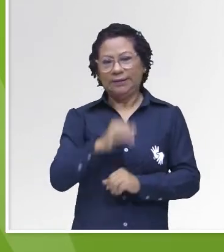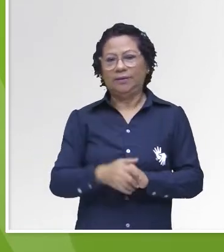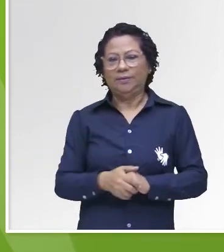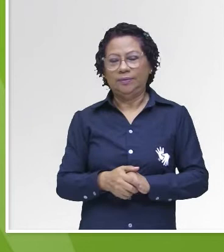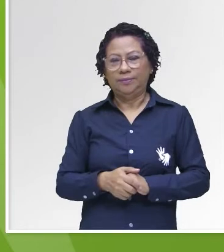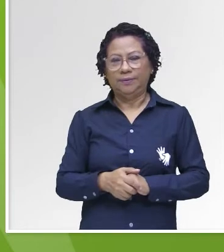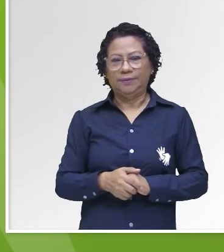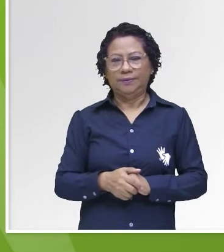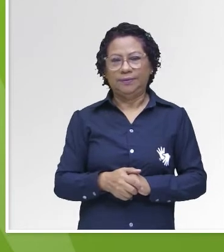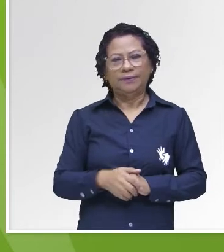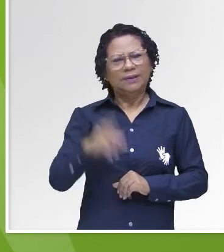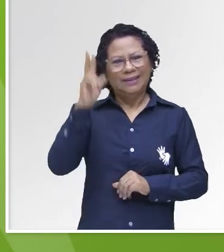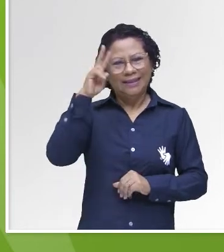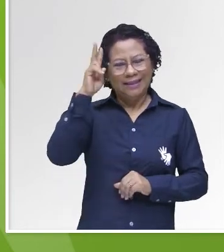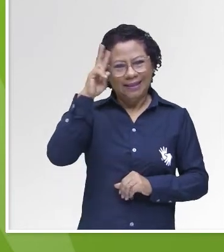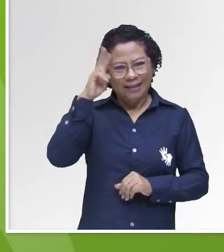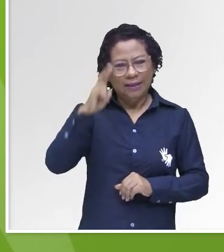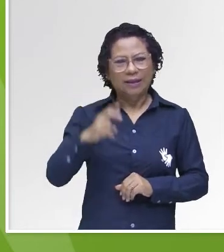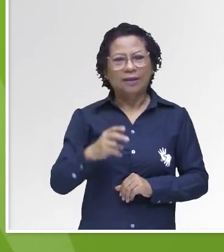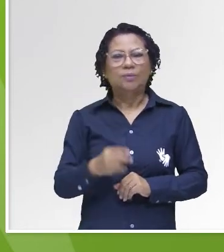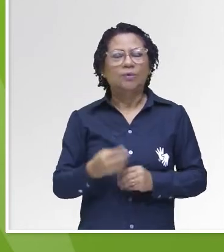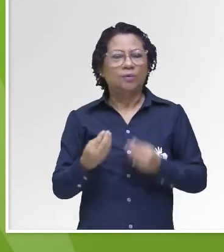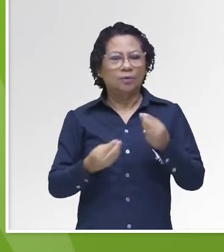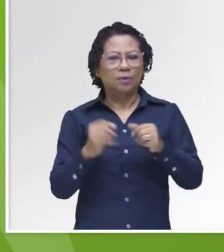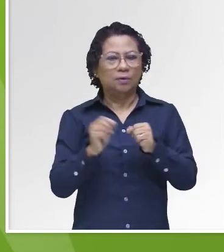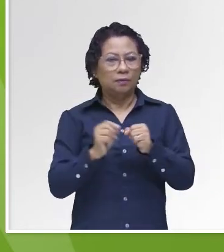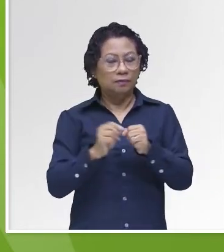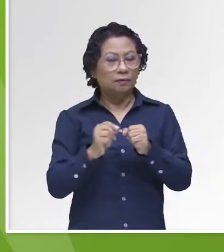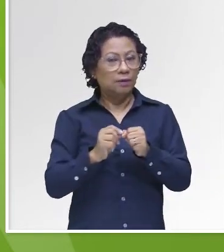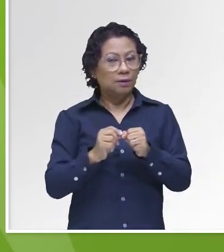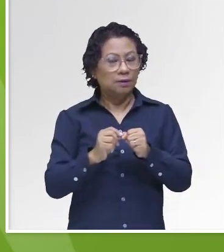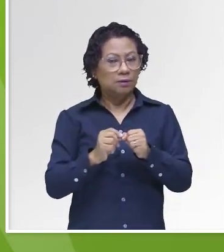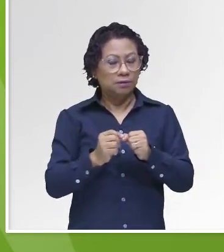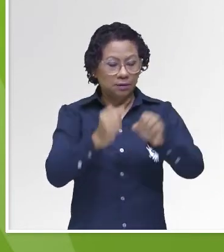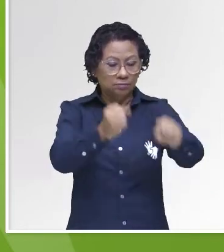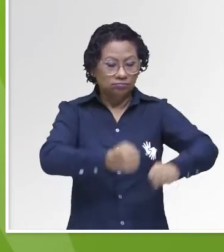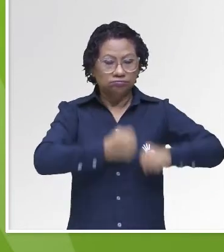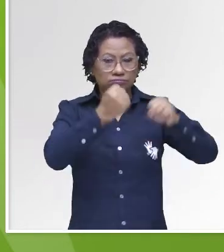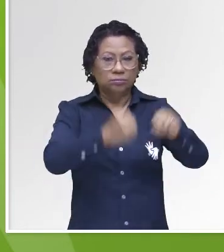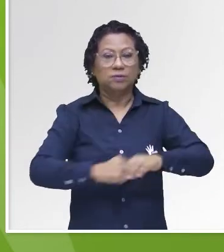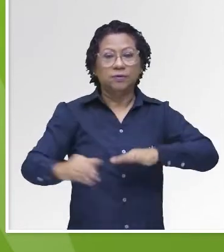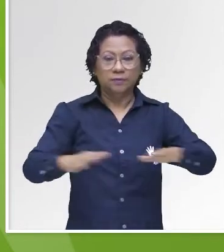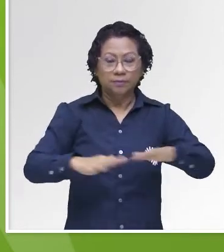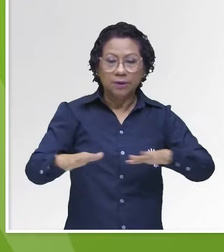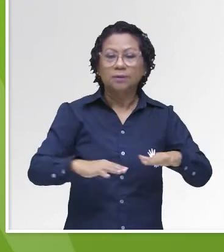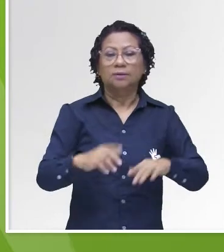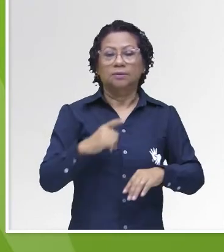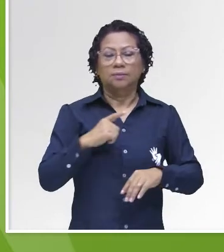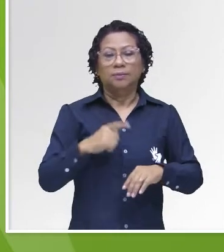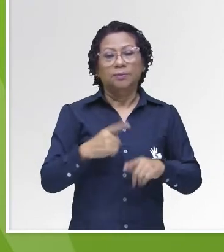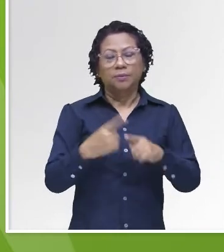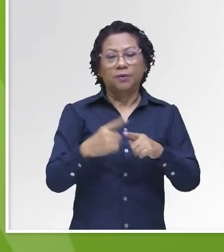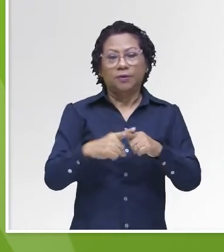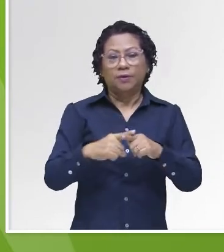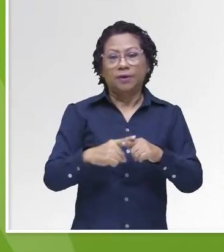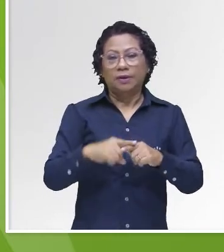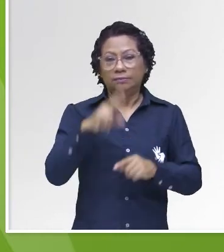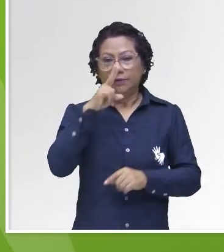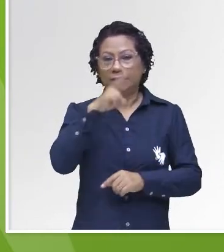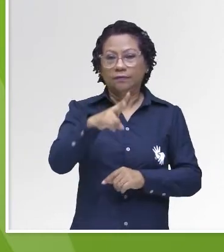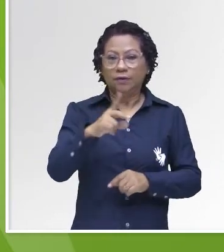da independência dos movimentos simultâneos? Diz o seguinte, que a correnteza vai empurrar o barco para